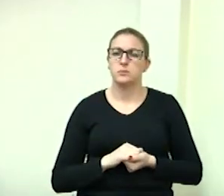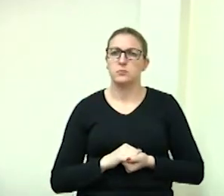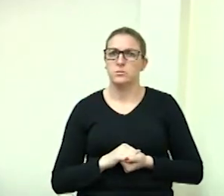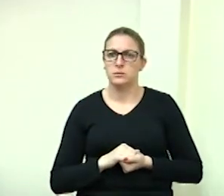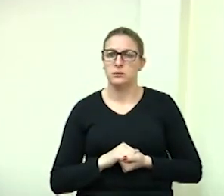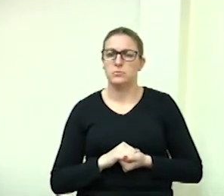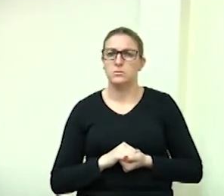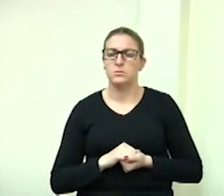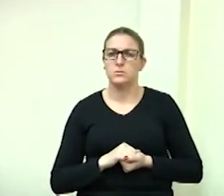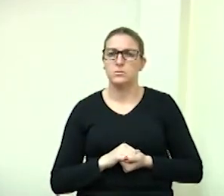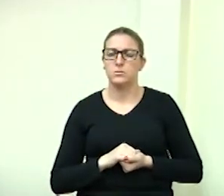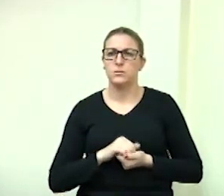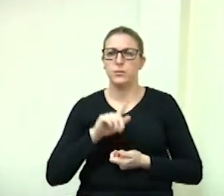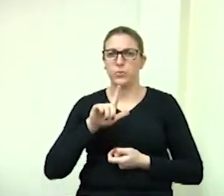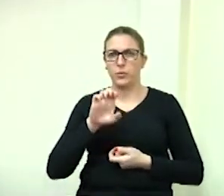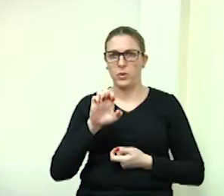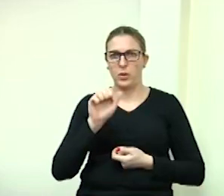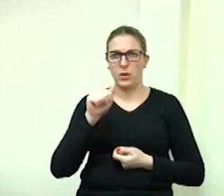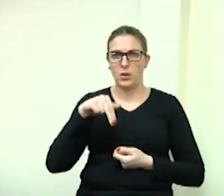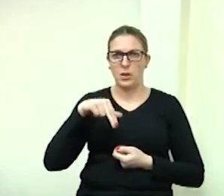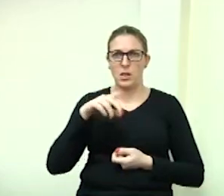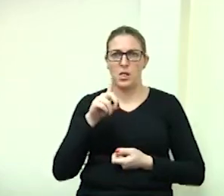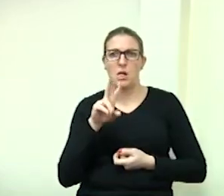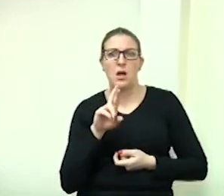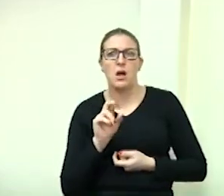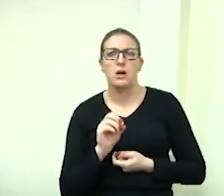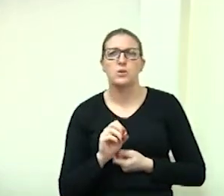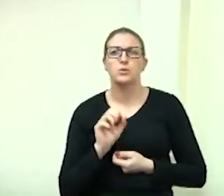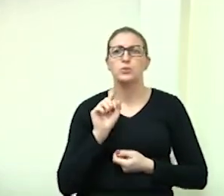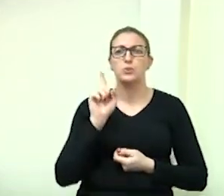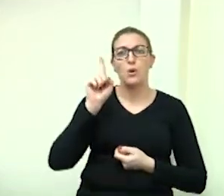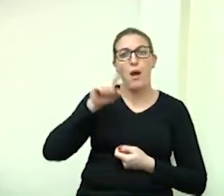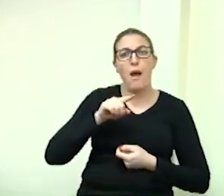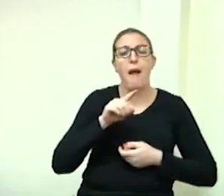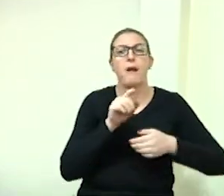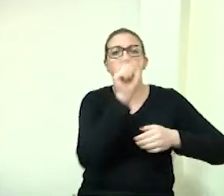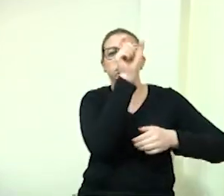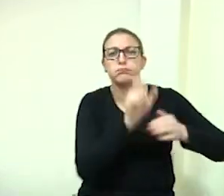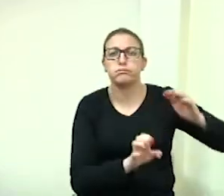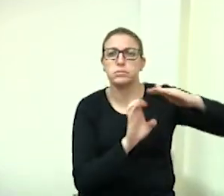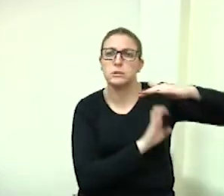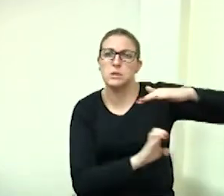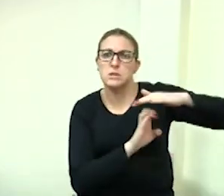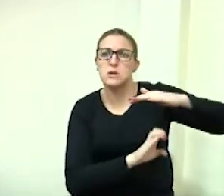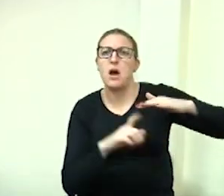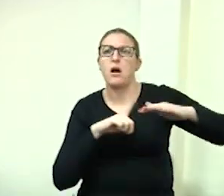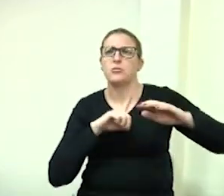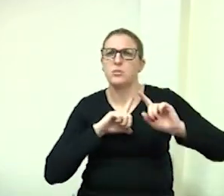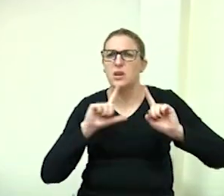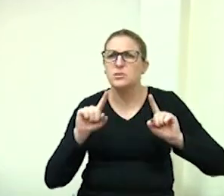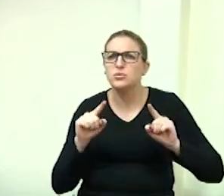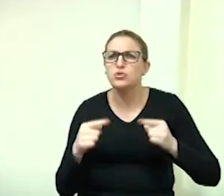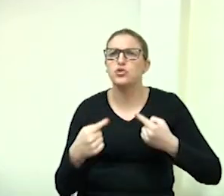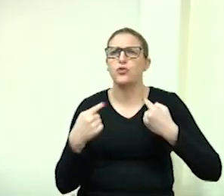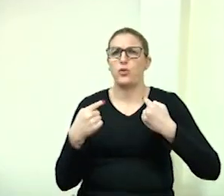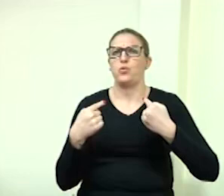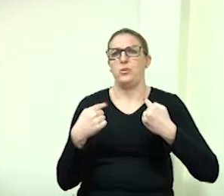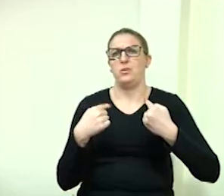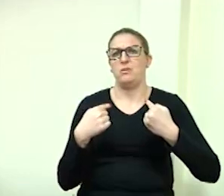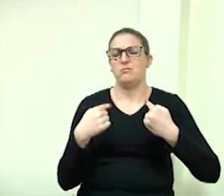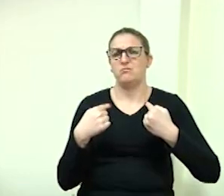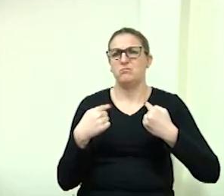e o Leandro que é um pequeno empresário que enfrenta todas essas dificuldades que eu falei antes